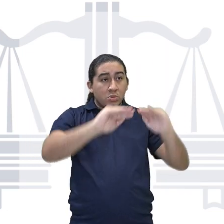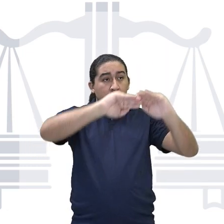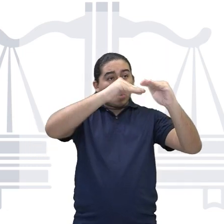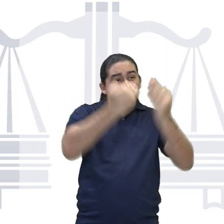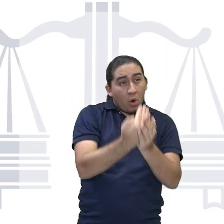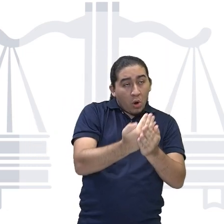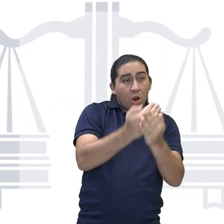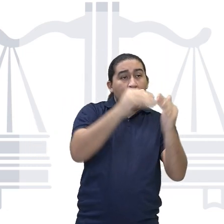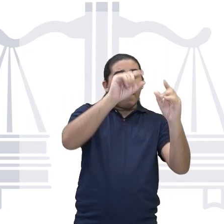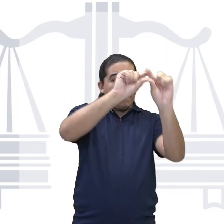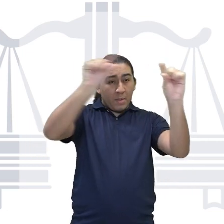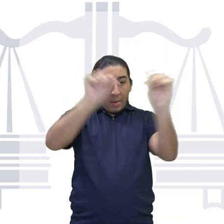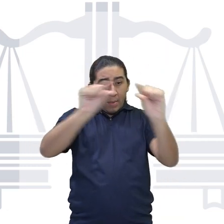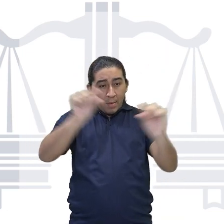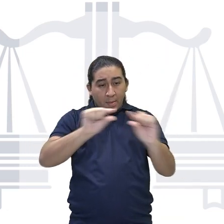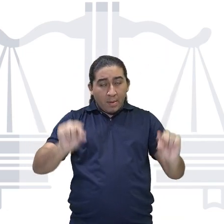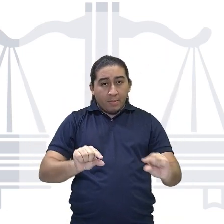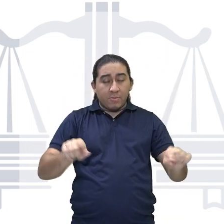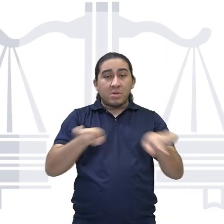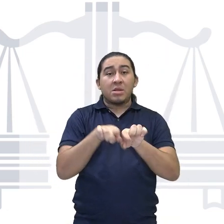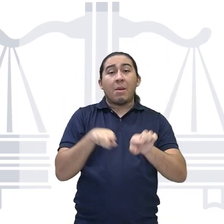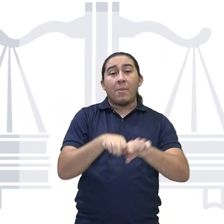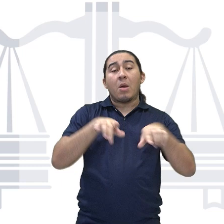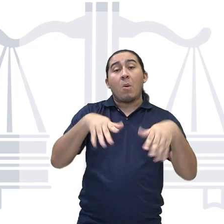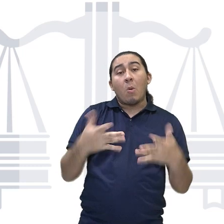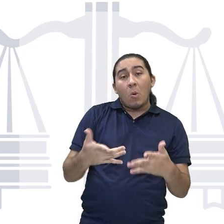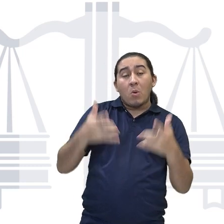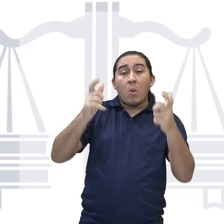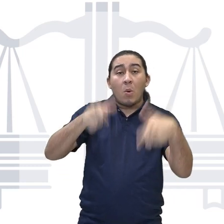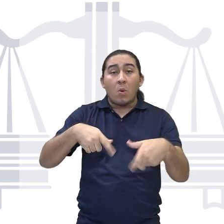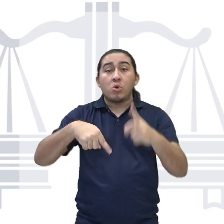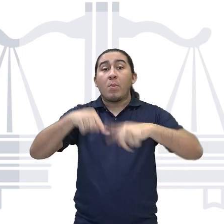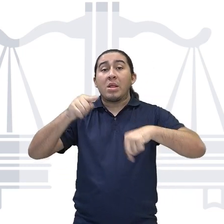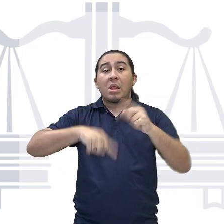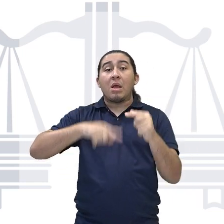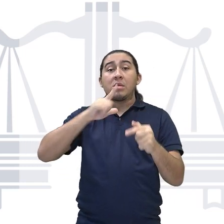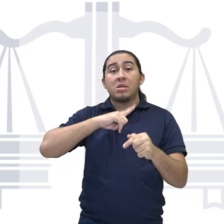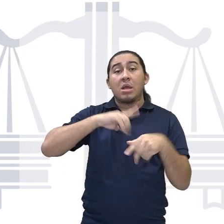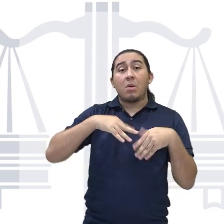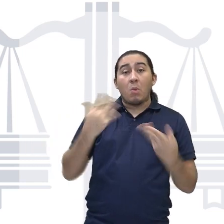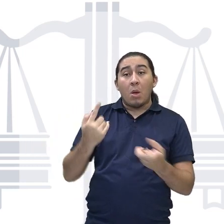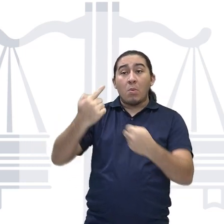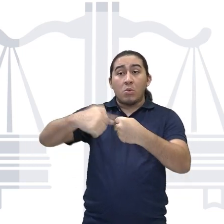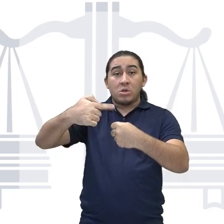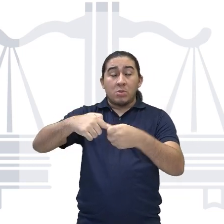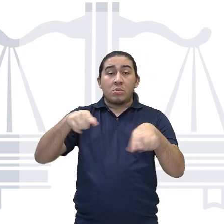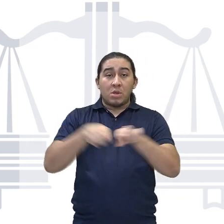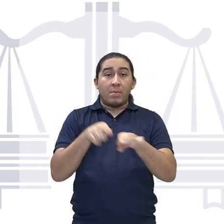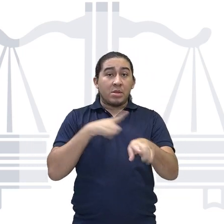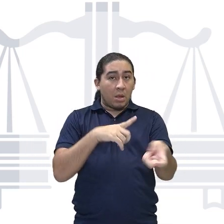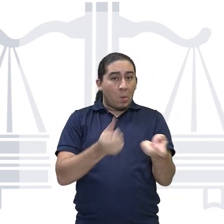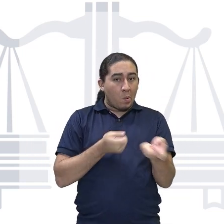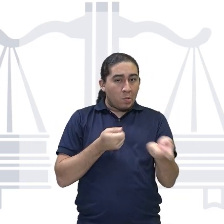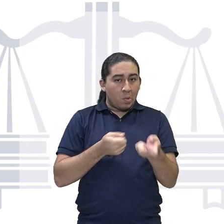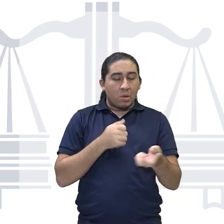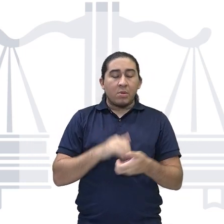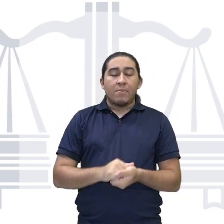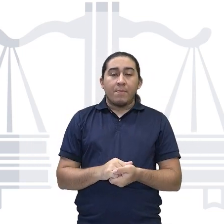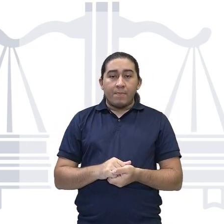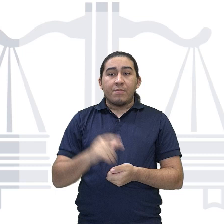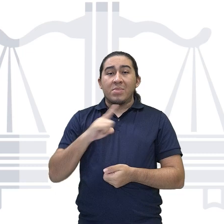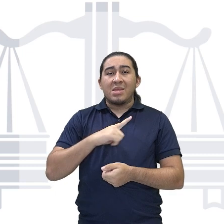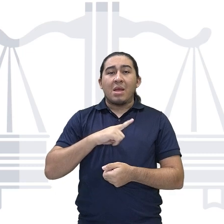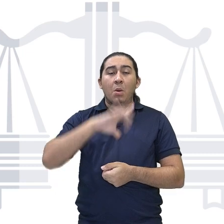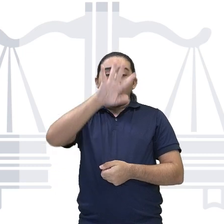cada uma das antenas, a gente sabe aonde está e para onde vai. A gente tem esse controle, né? No primeiro dia eu mostrei um mapinha,